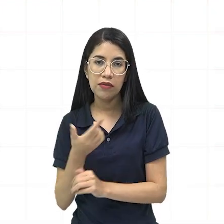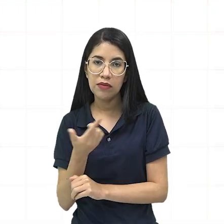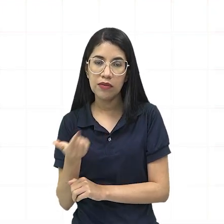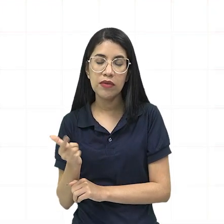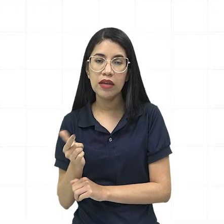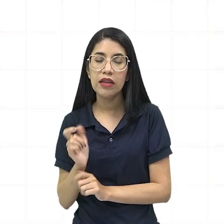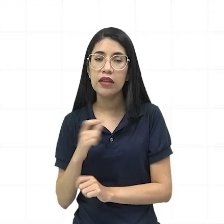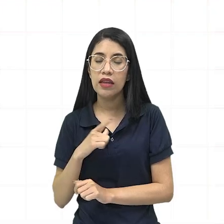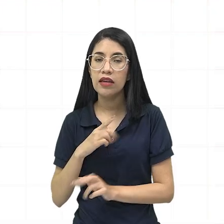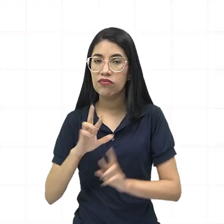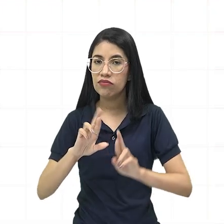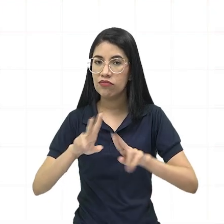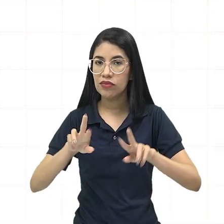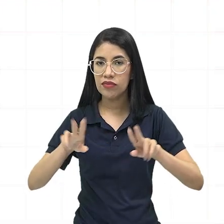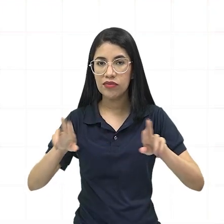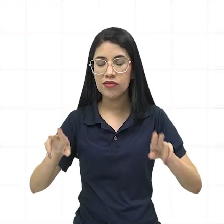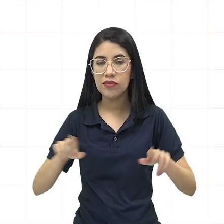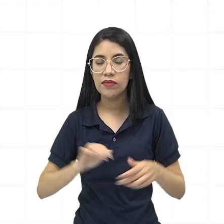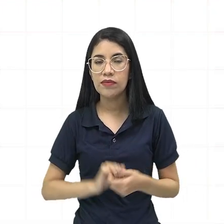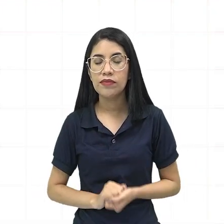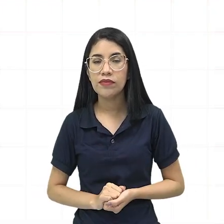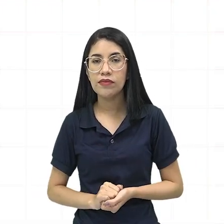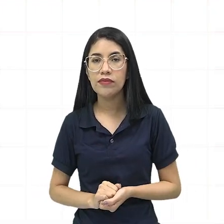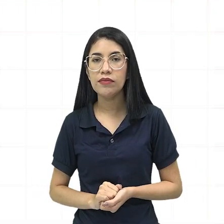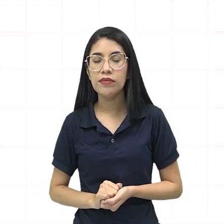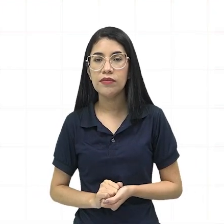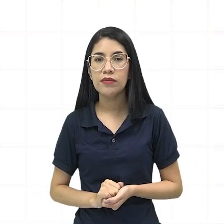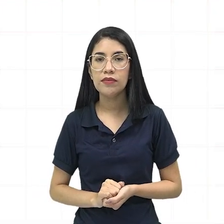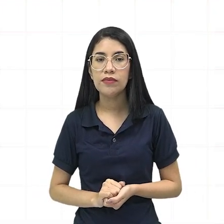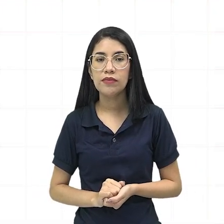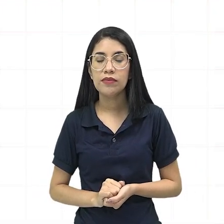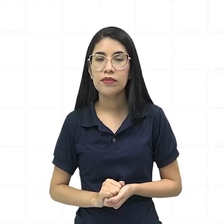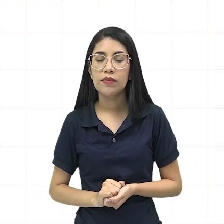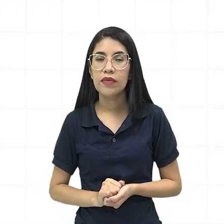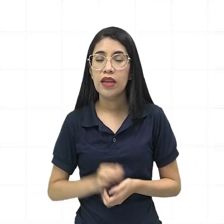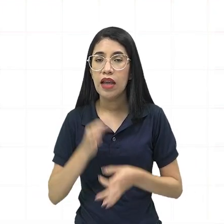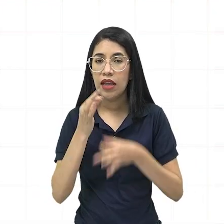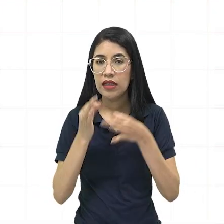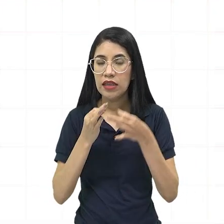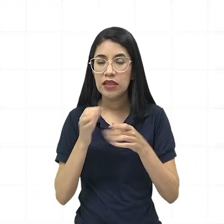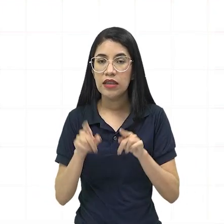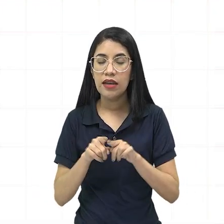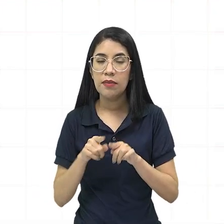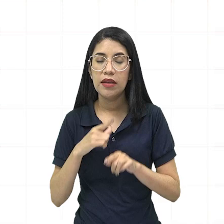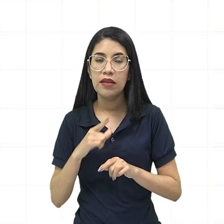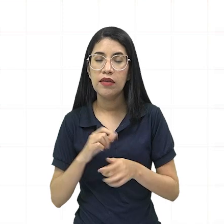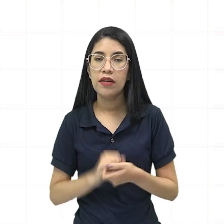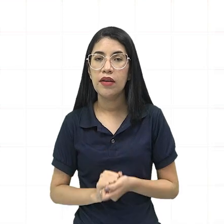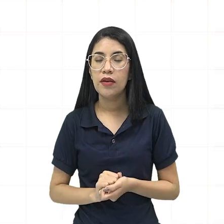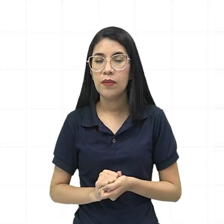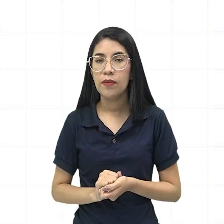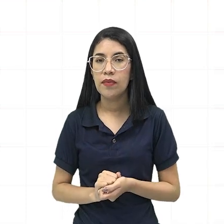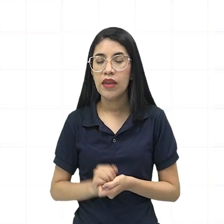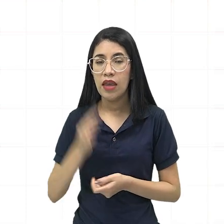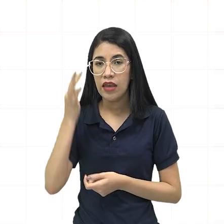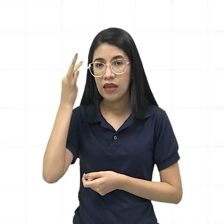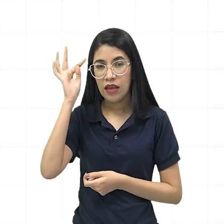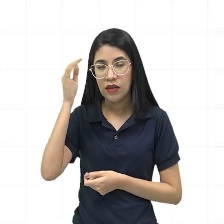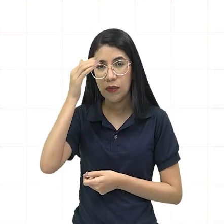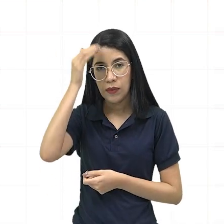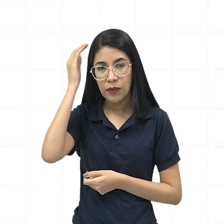Existem diferenciações, tá bem? As críticas incluíram o fato de que o darwinismo